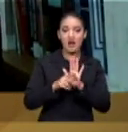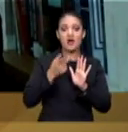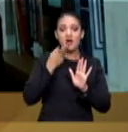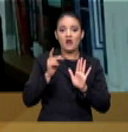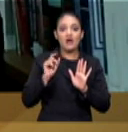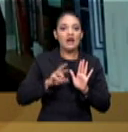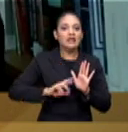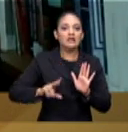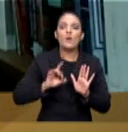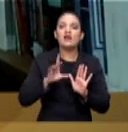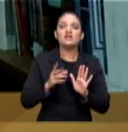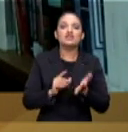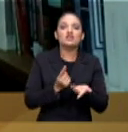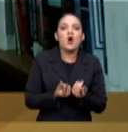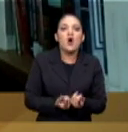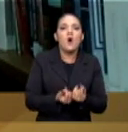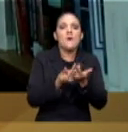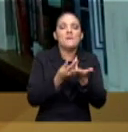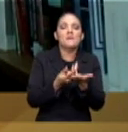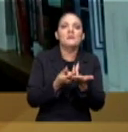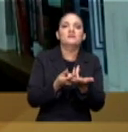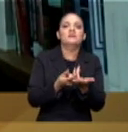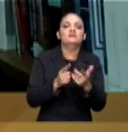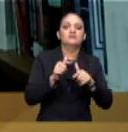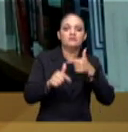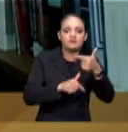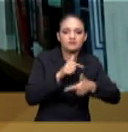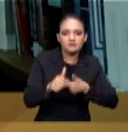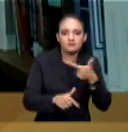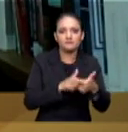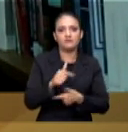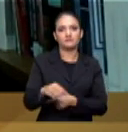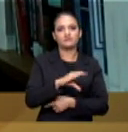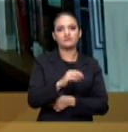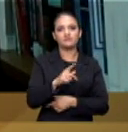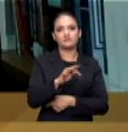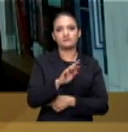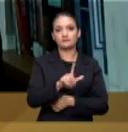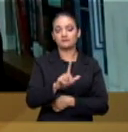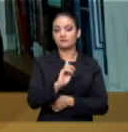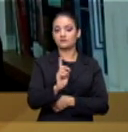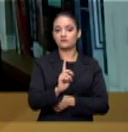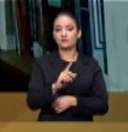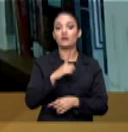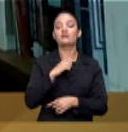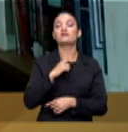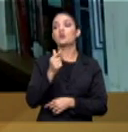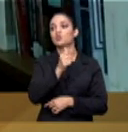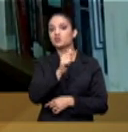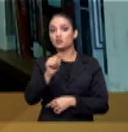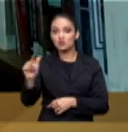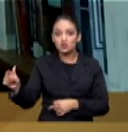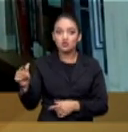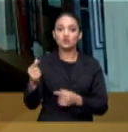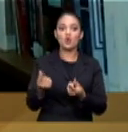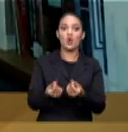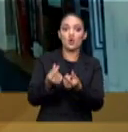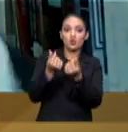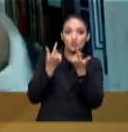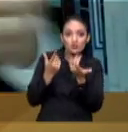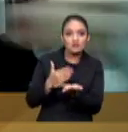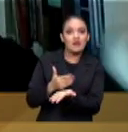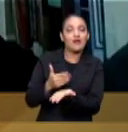só rendimentos do trabalho e do capital. Há também os chamados rendimentos isentos ou não tributáveis. Vejam